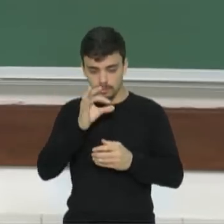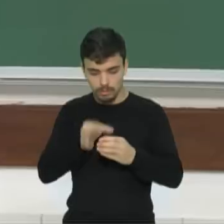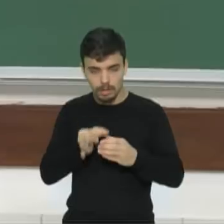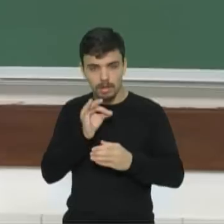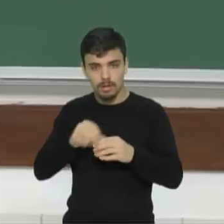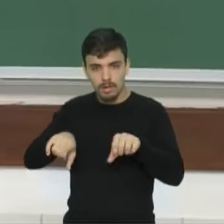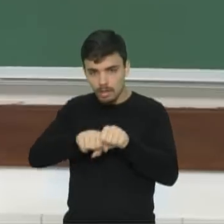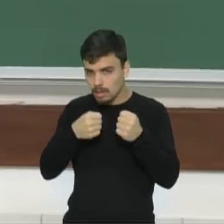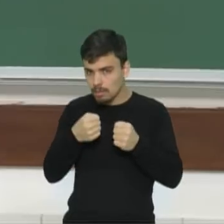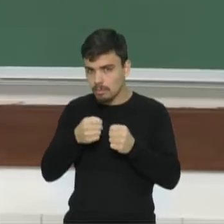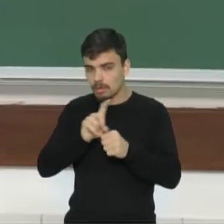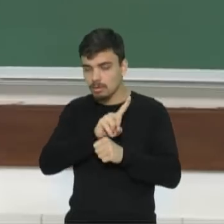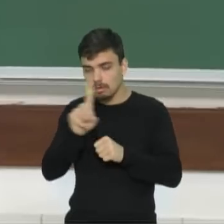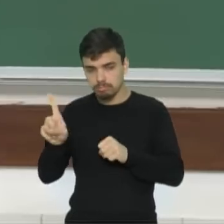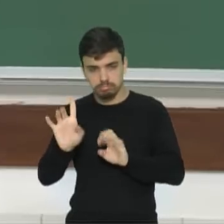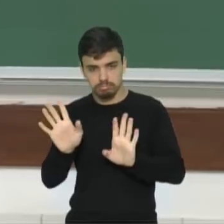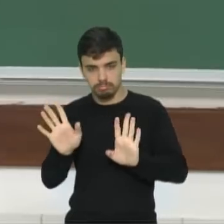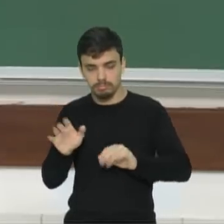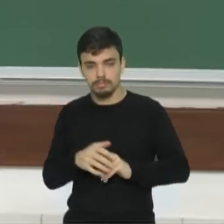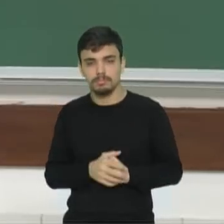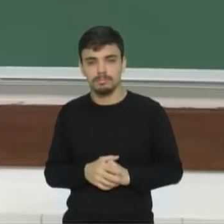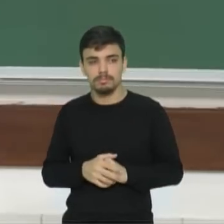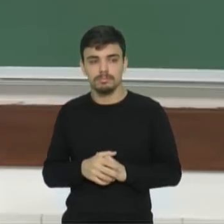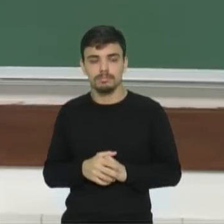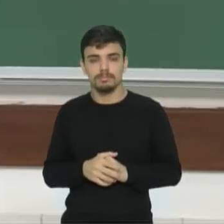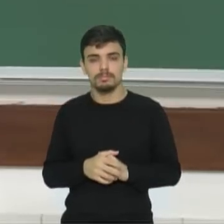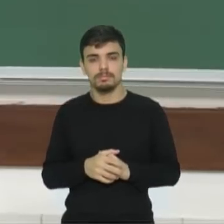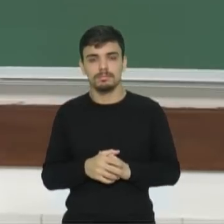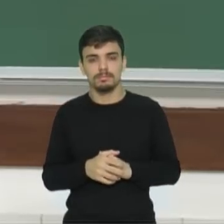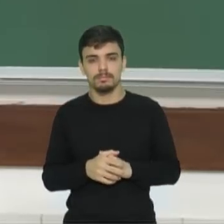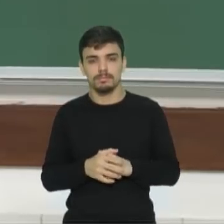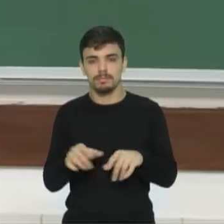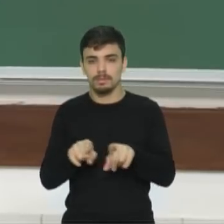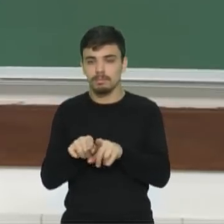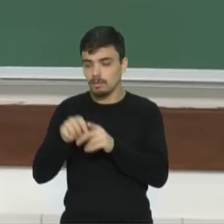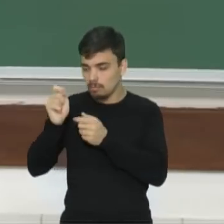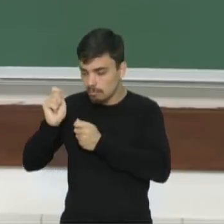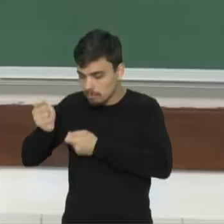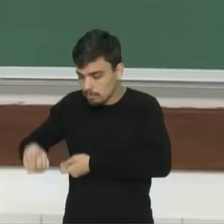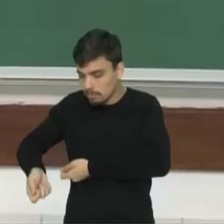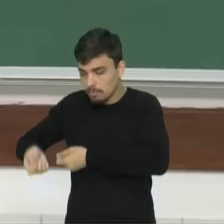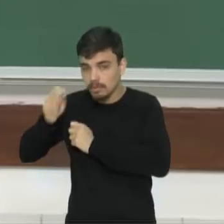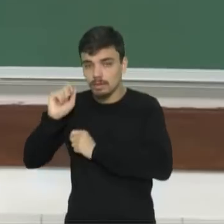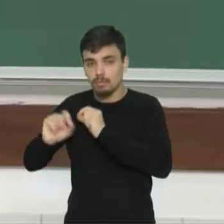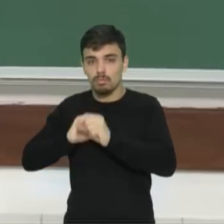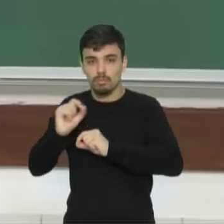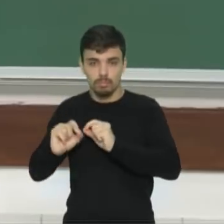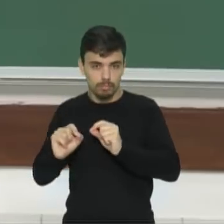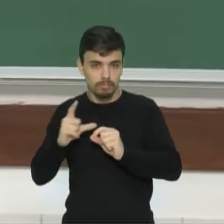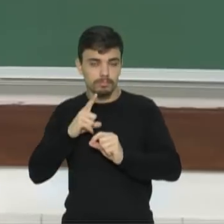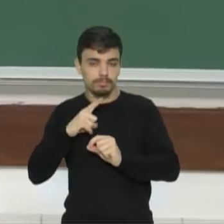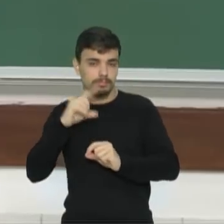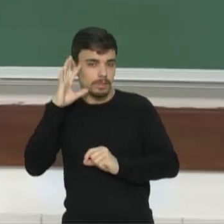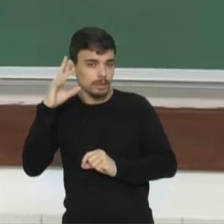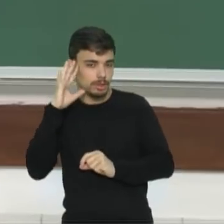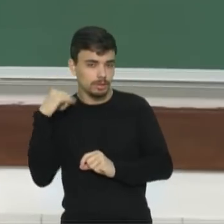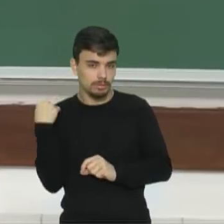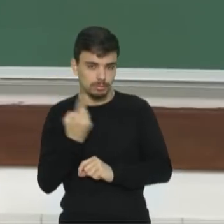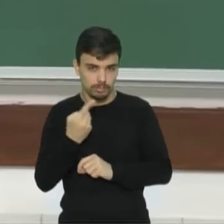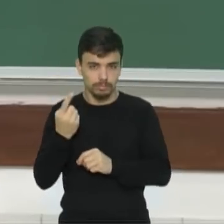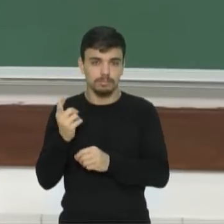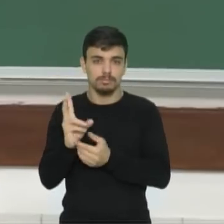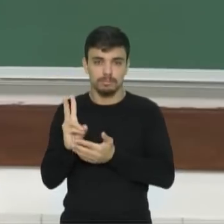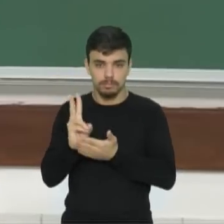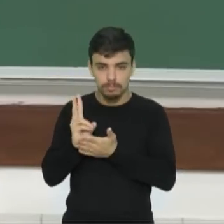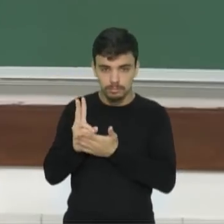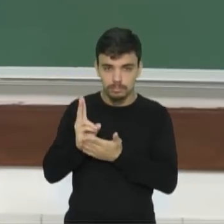depois ele se recupera? Não. E um pescador bom, imagine os nossos indígenas, profissionais da